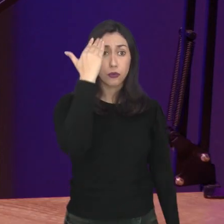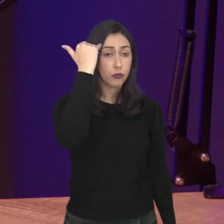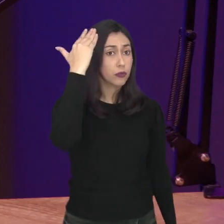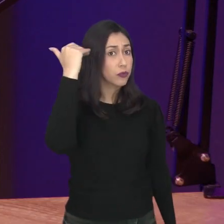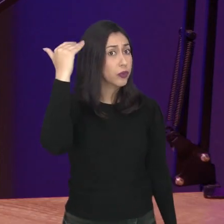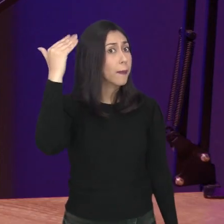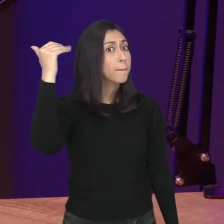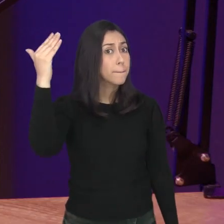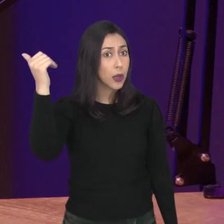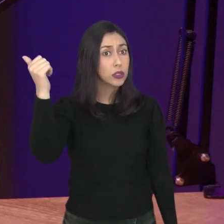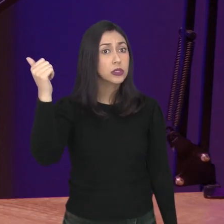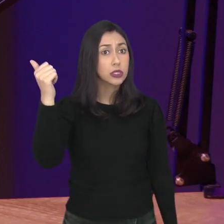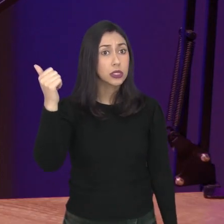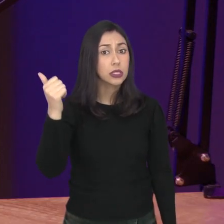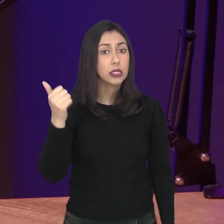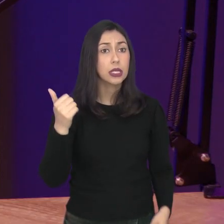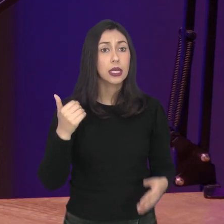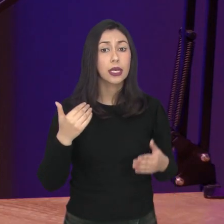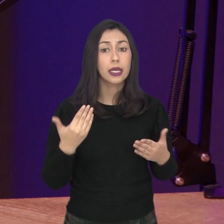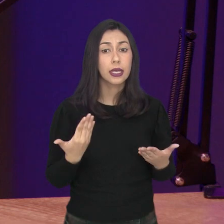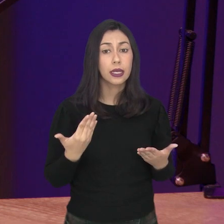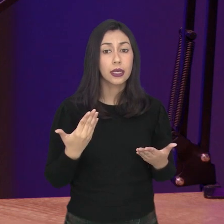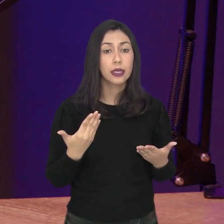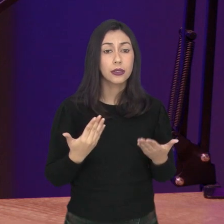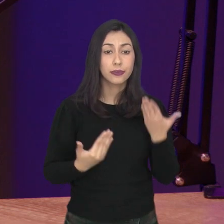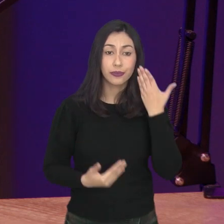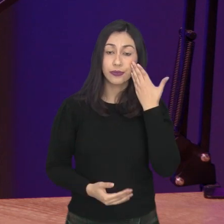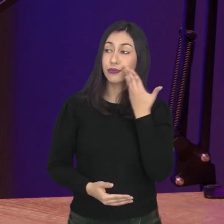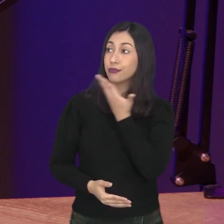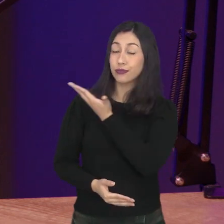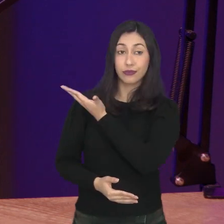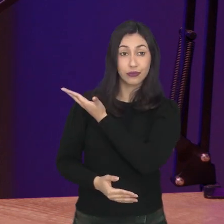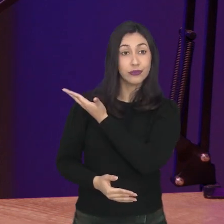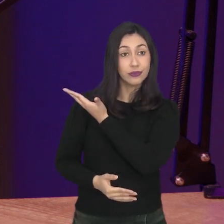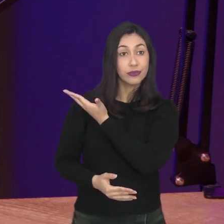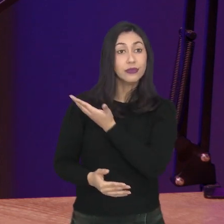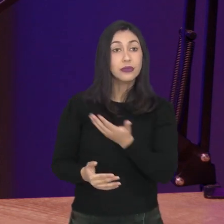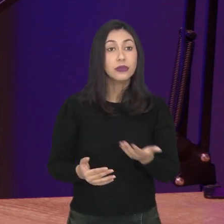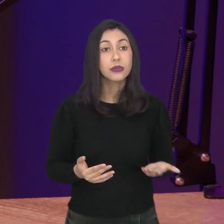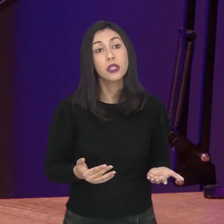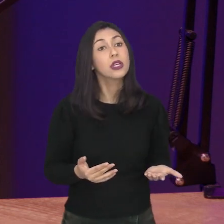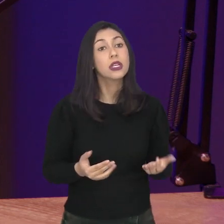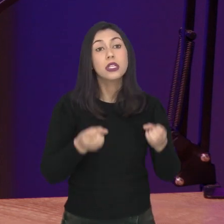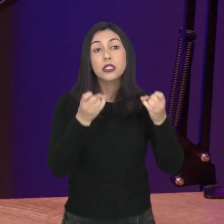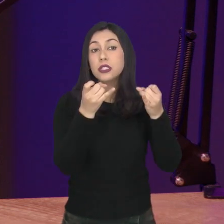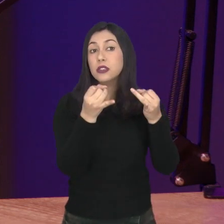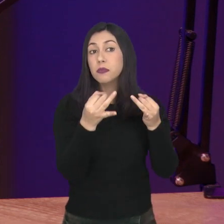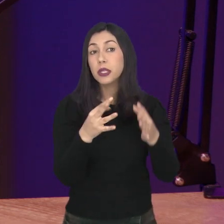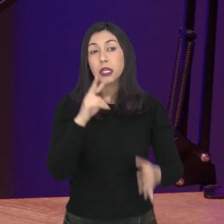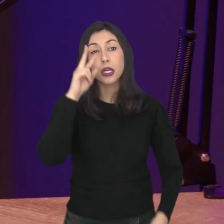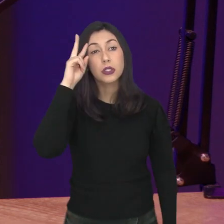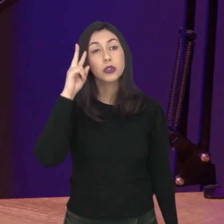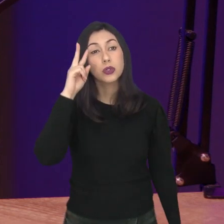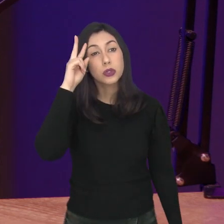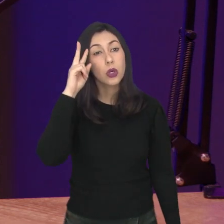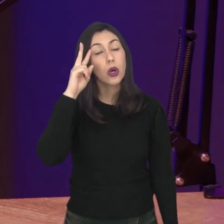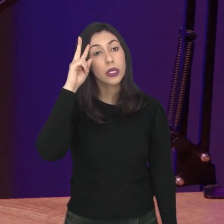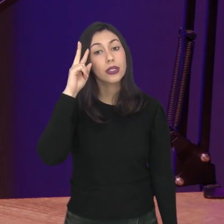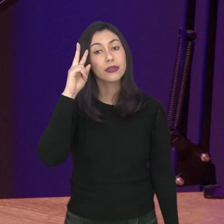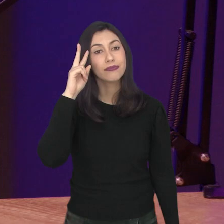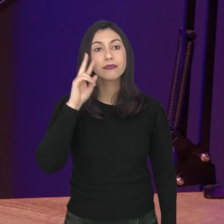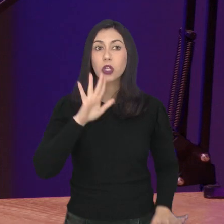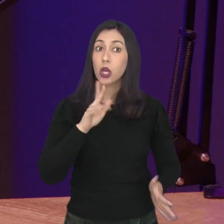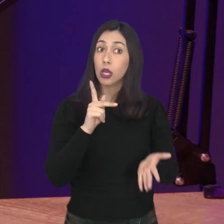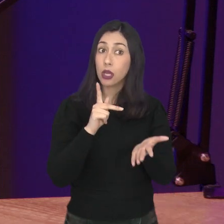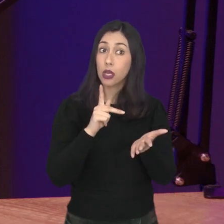muito famosa na Netflix esse ano, que é A Lição, ou The Glory, que conta a história de